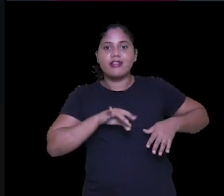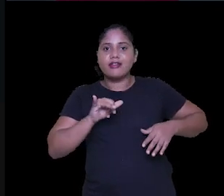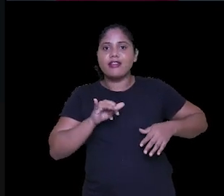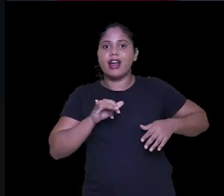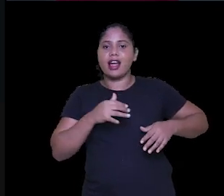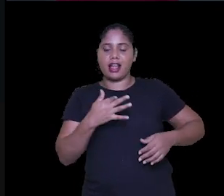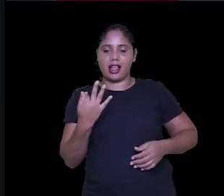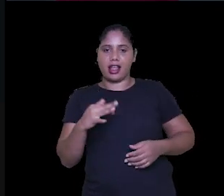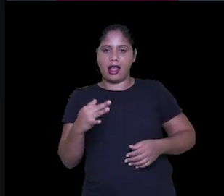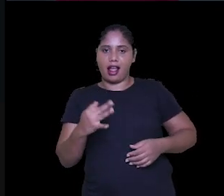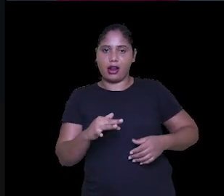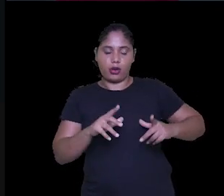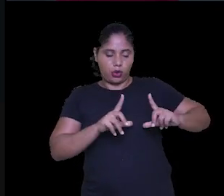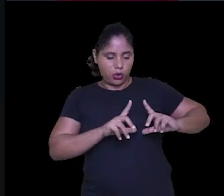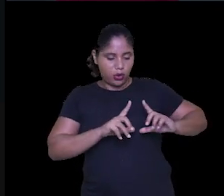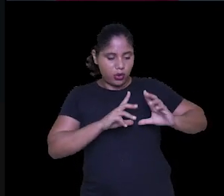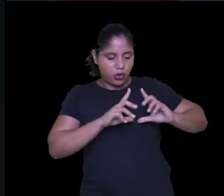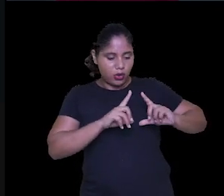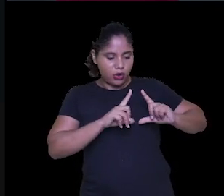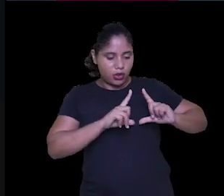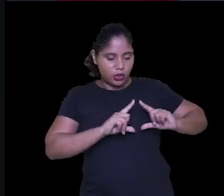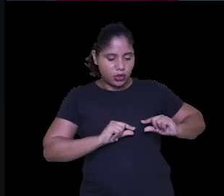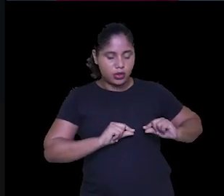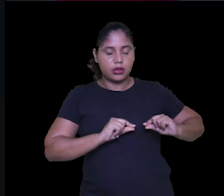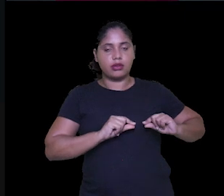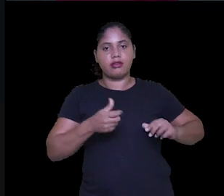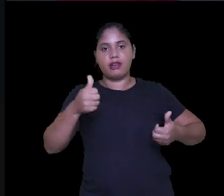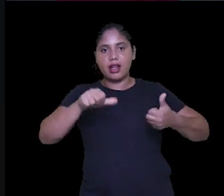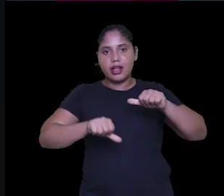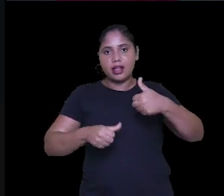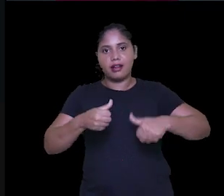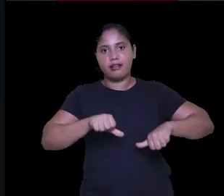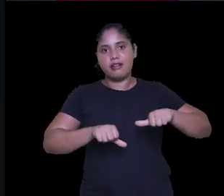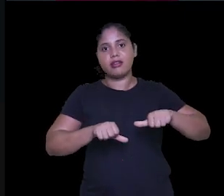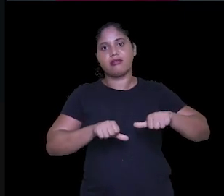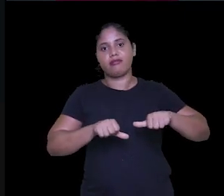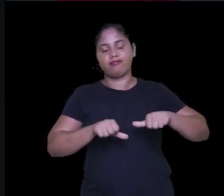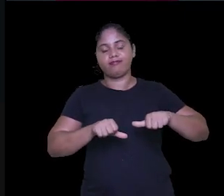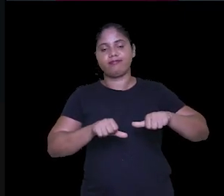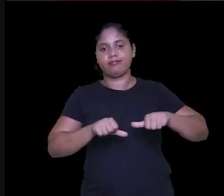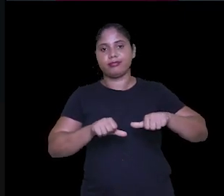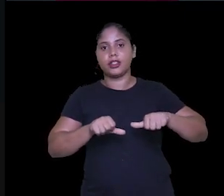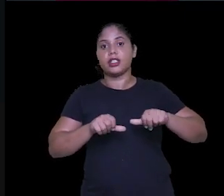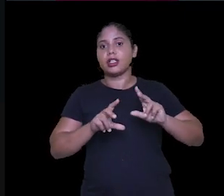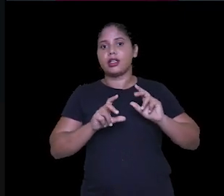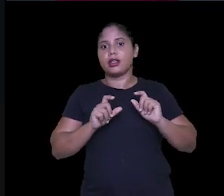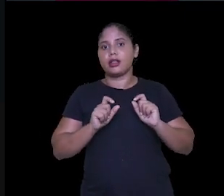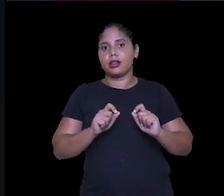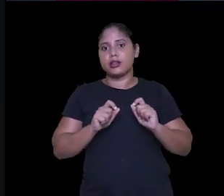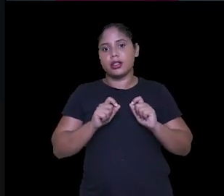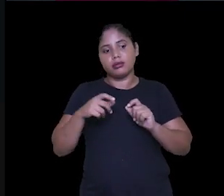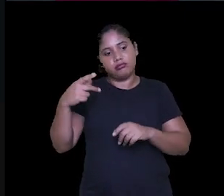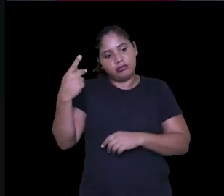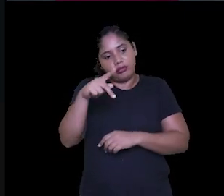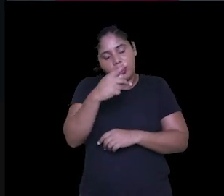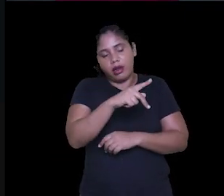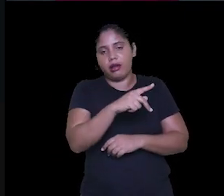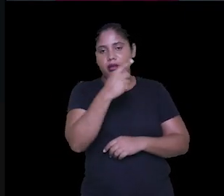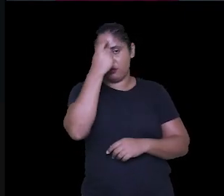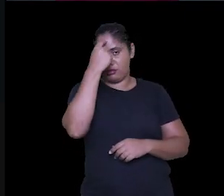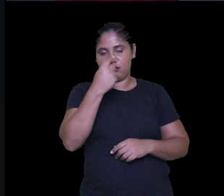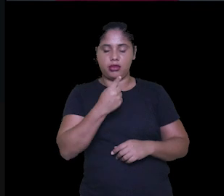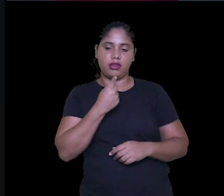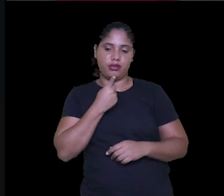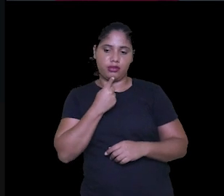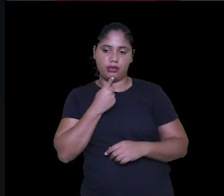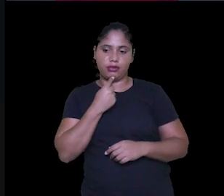é ainda menor, a cada 1 hora. Né? Que o choro é a sua principal forma de comunicação.